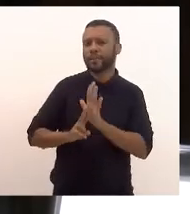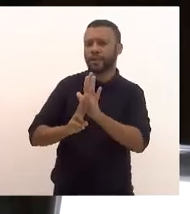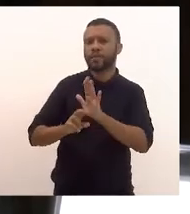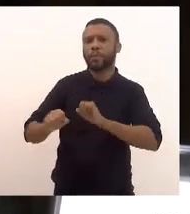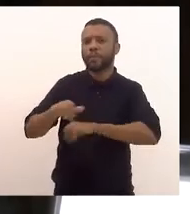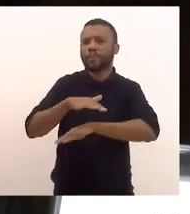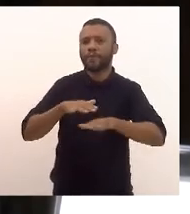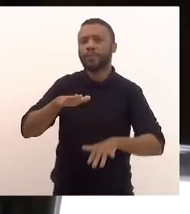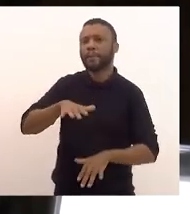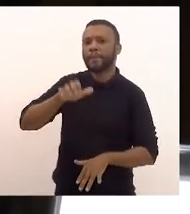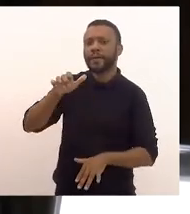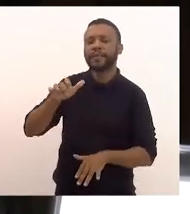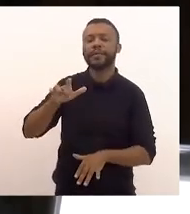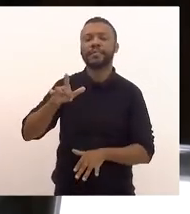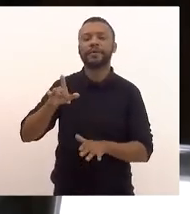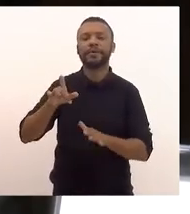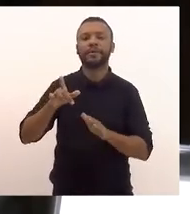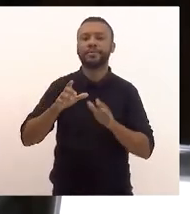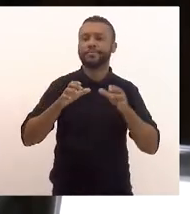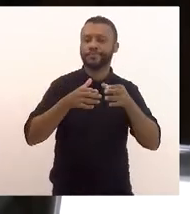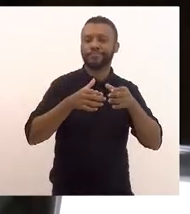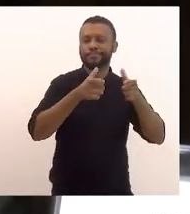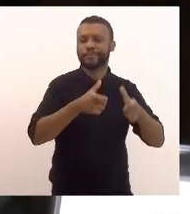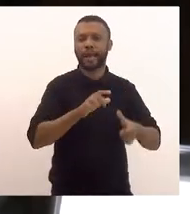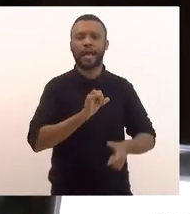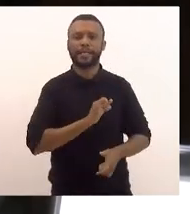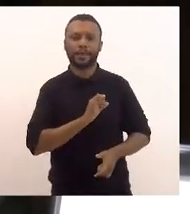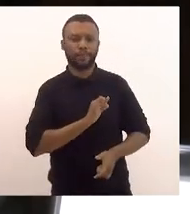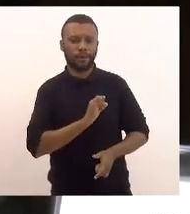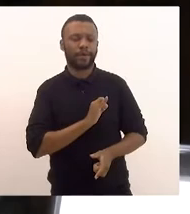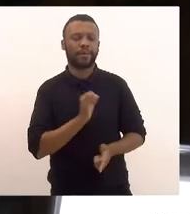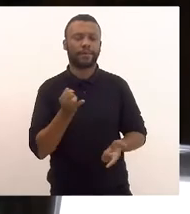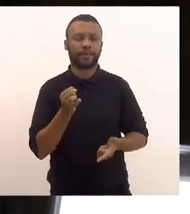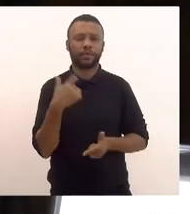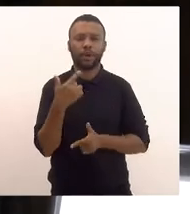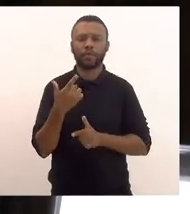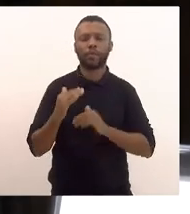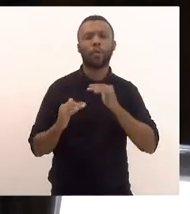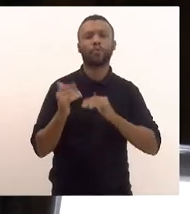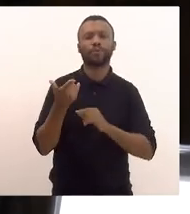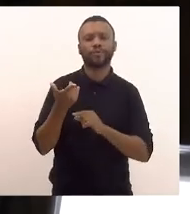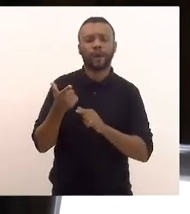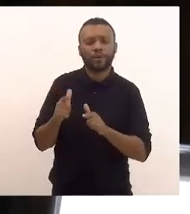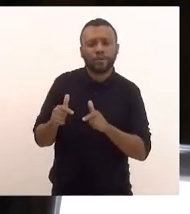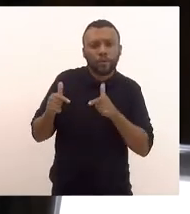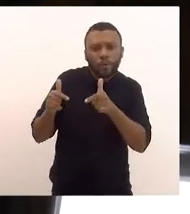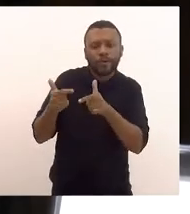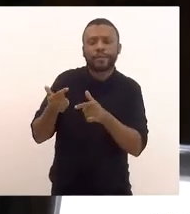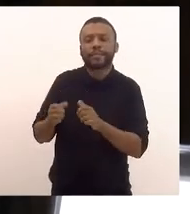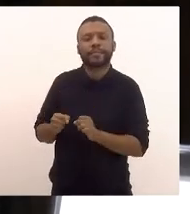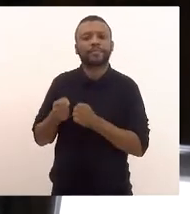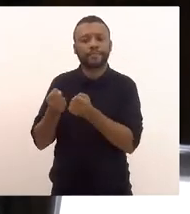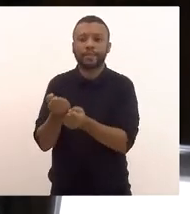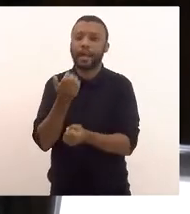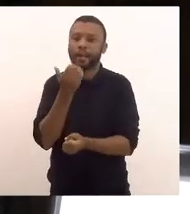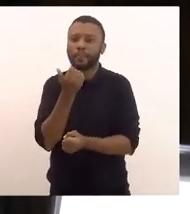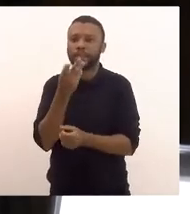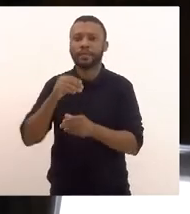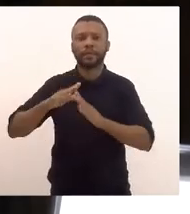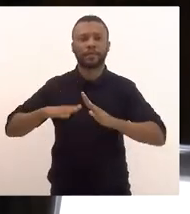com quem construímos uma atuação importante em defesa da alimentação escolar